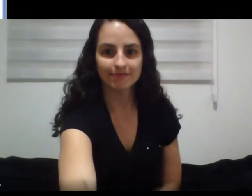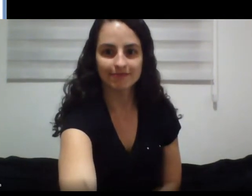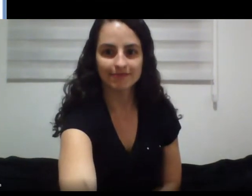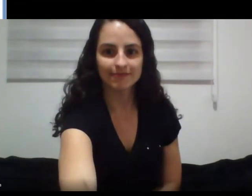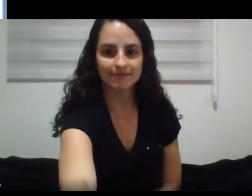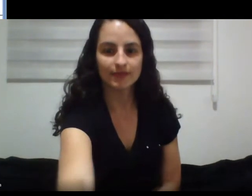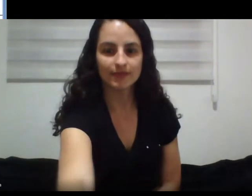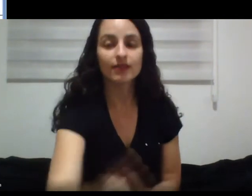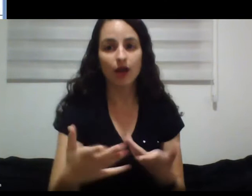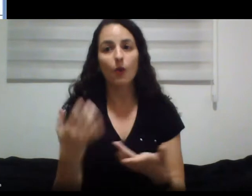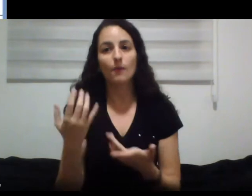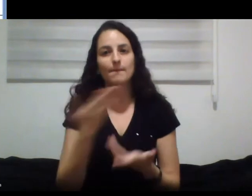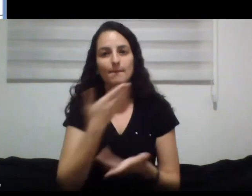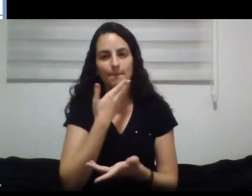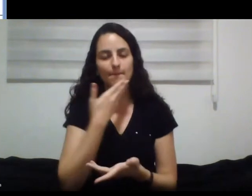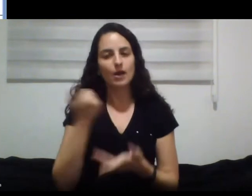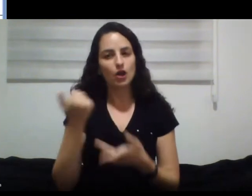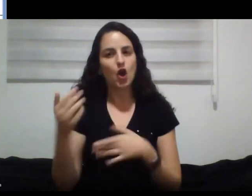Obrigado.